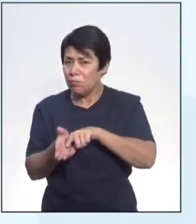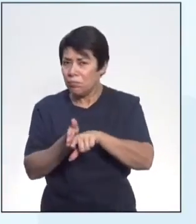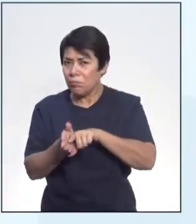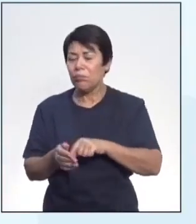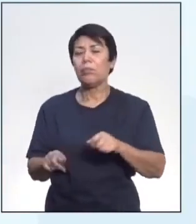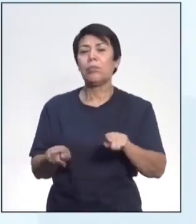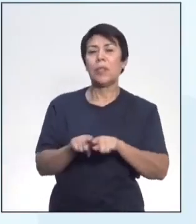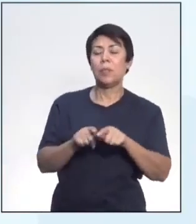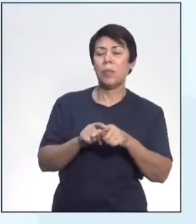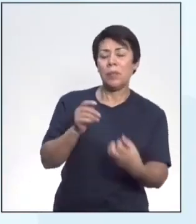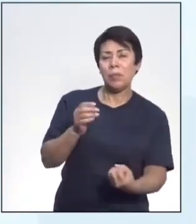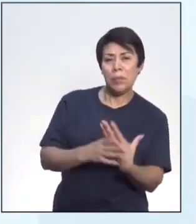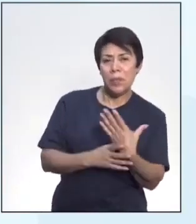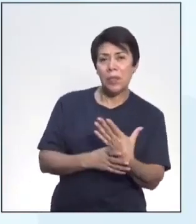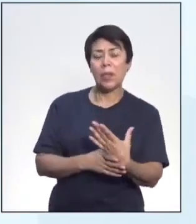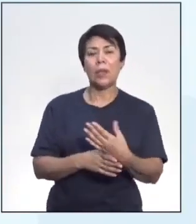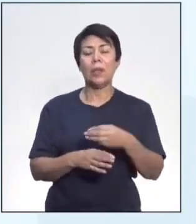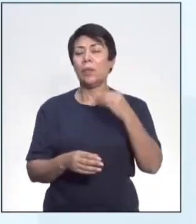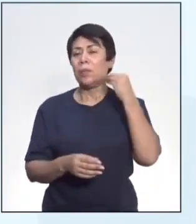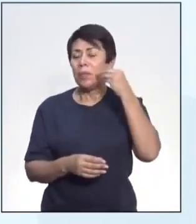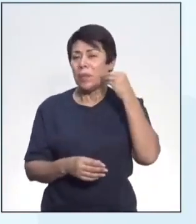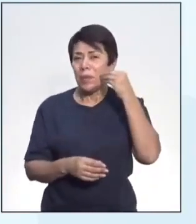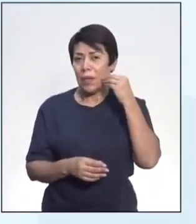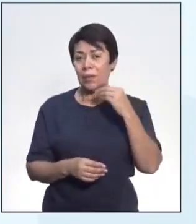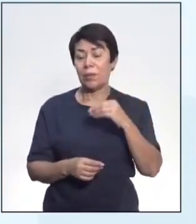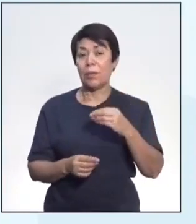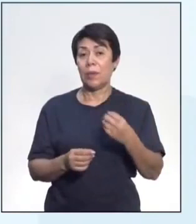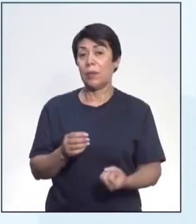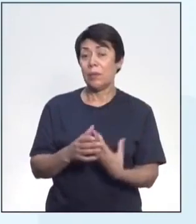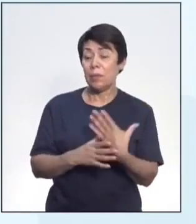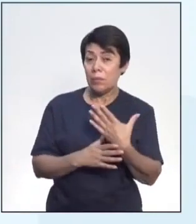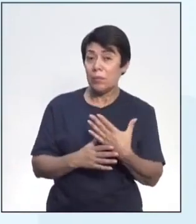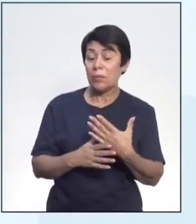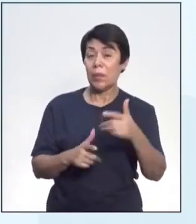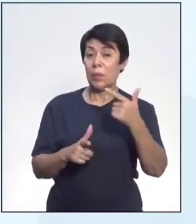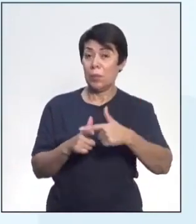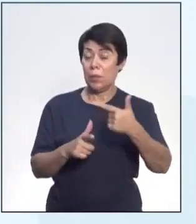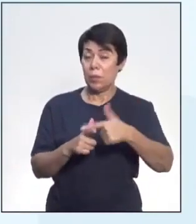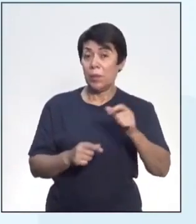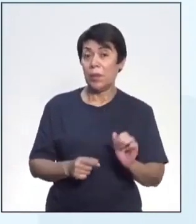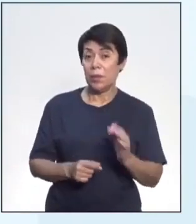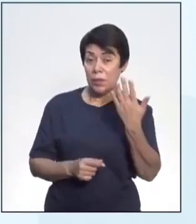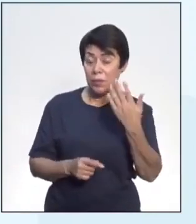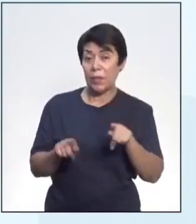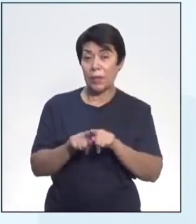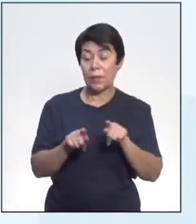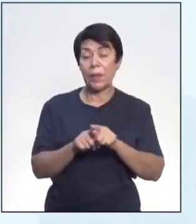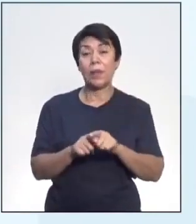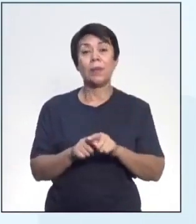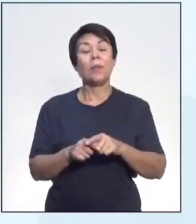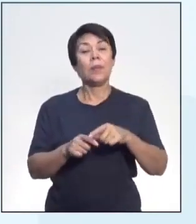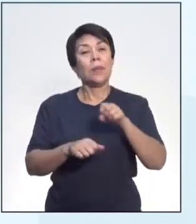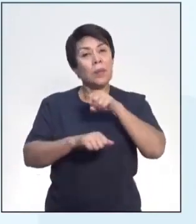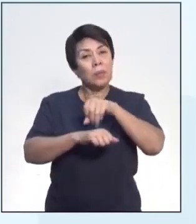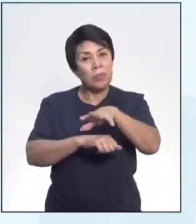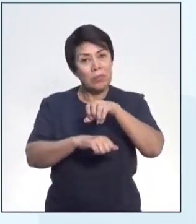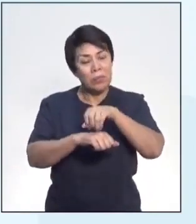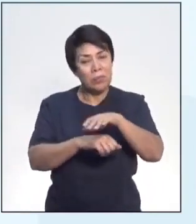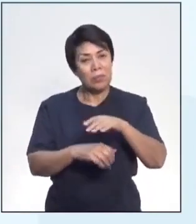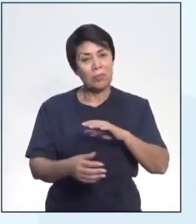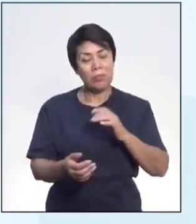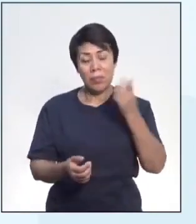testar hipóteses, formular e resolver problemas e criar soluções, e expressar e partilhar as